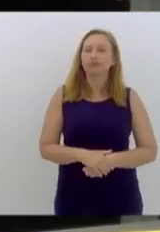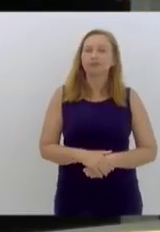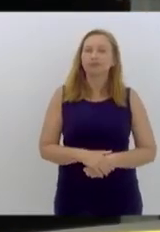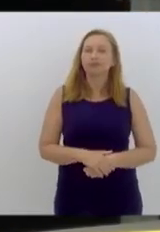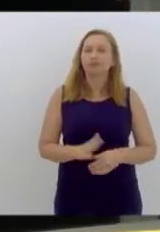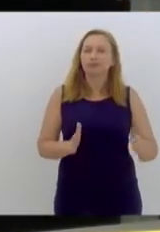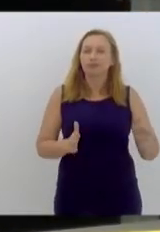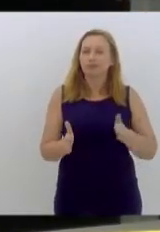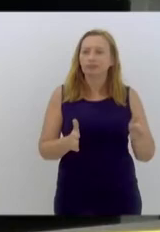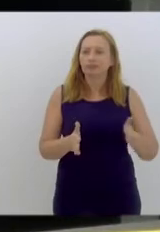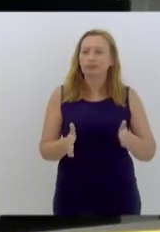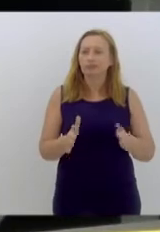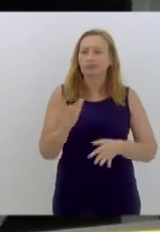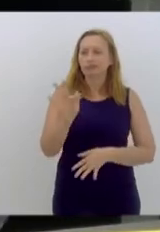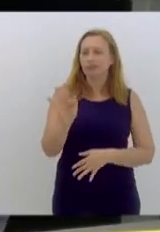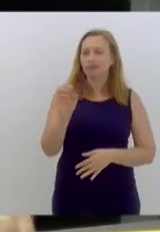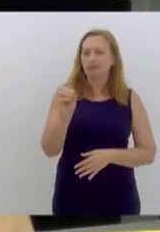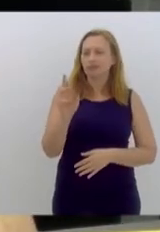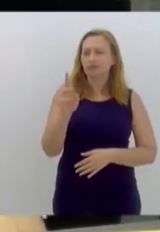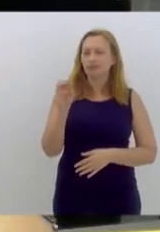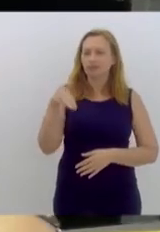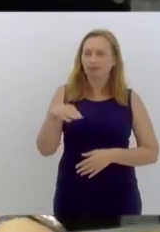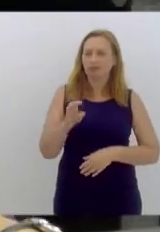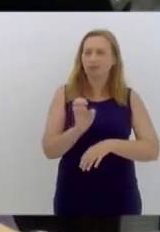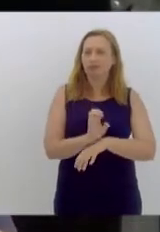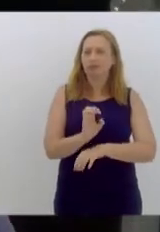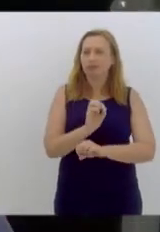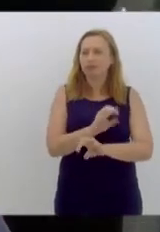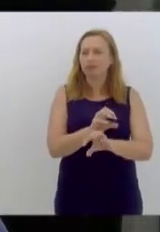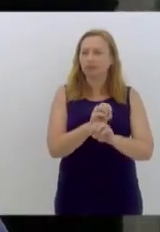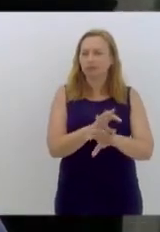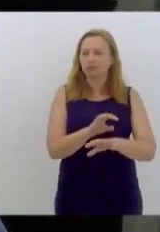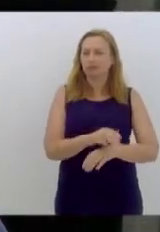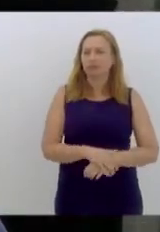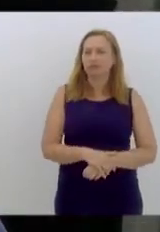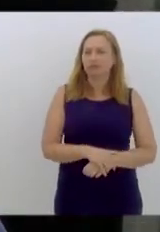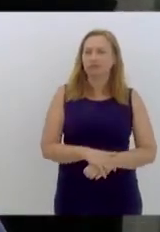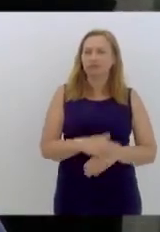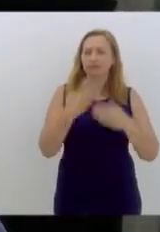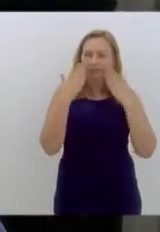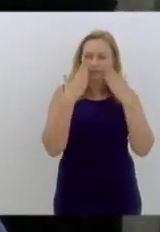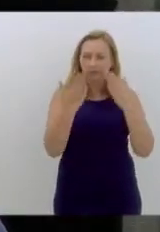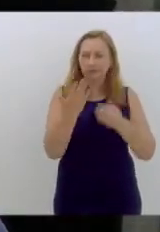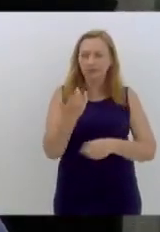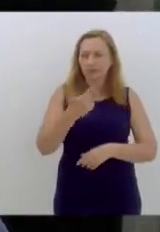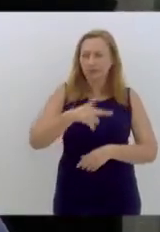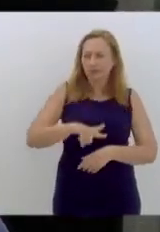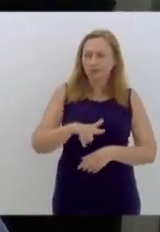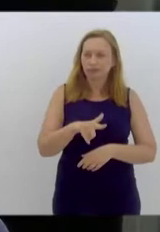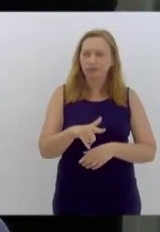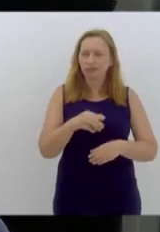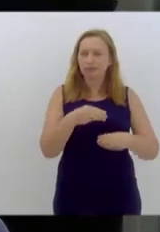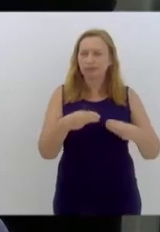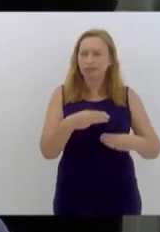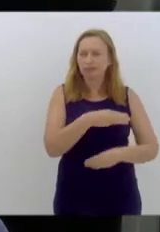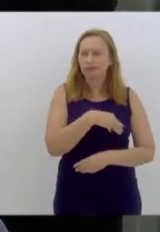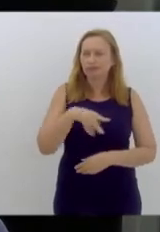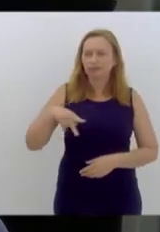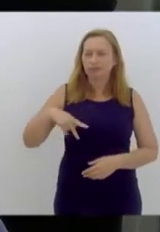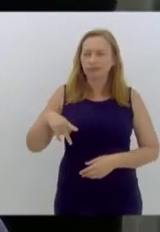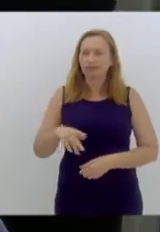prazo. O Fórum Estadual de Educação fez uma representação ao Ministério